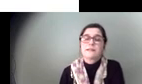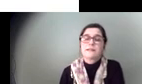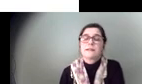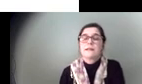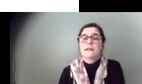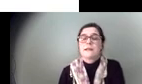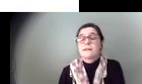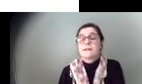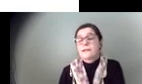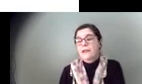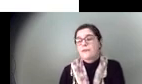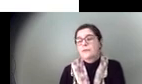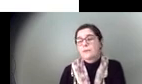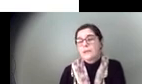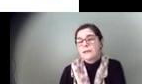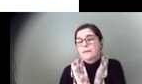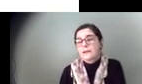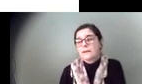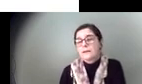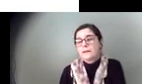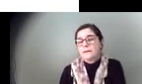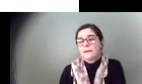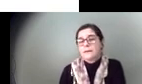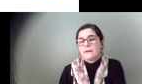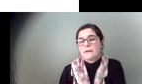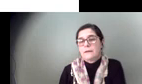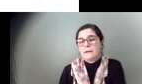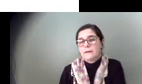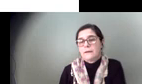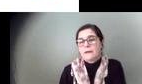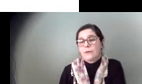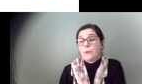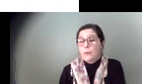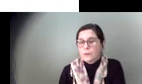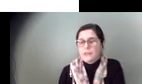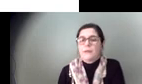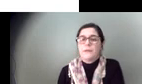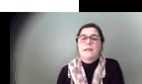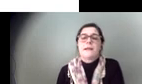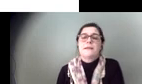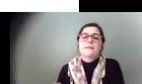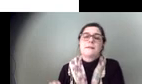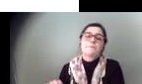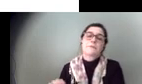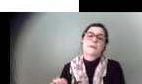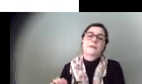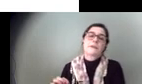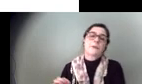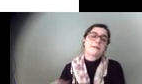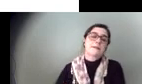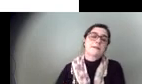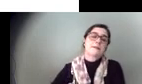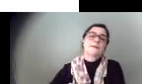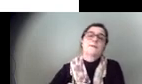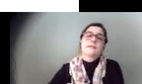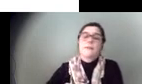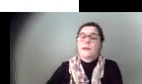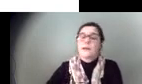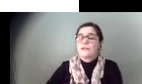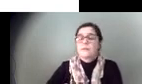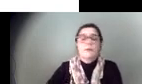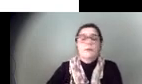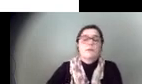atingida, que esse gráfico, né, ele tenha uma outra aparência. Então, essa